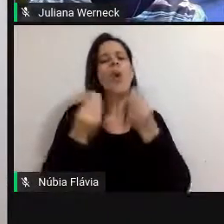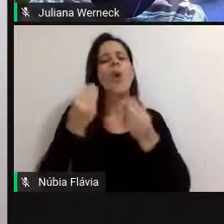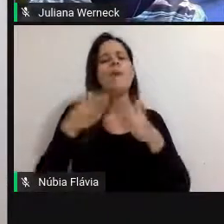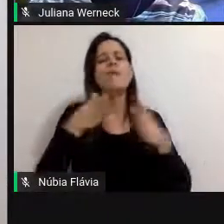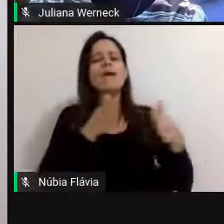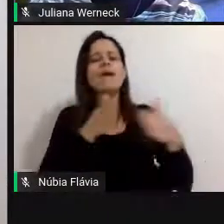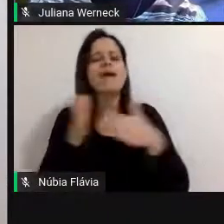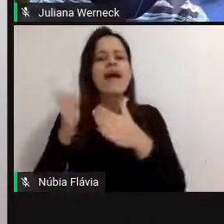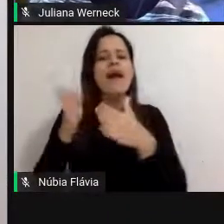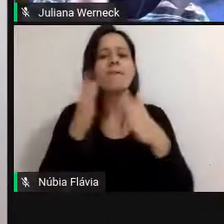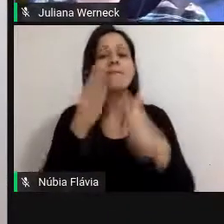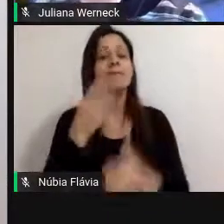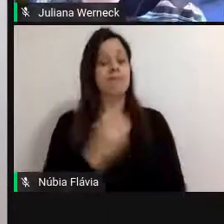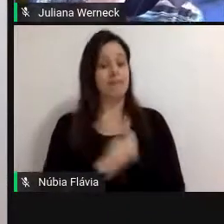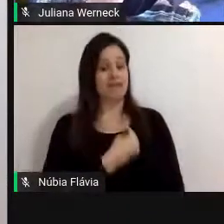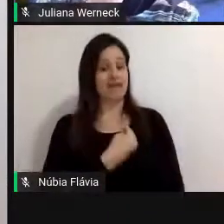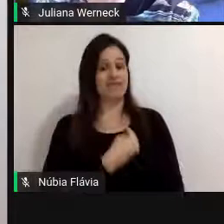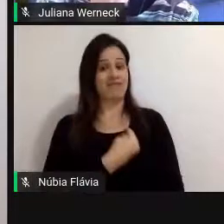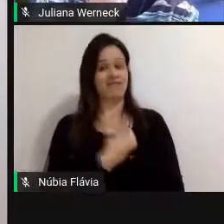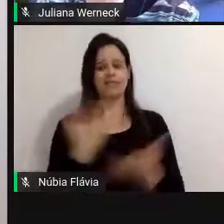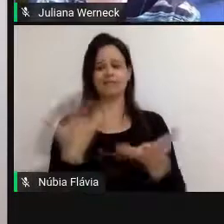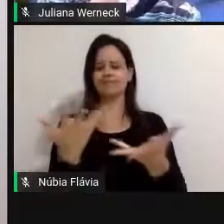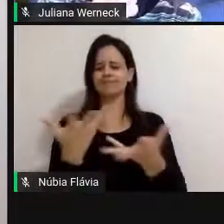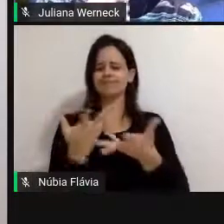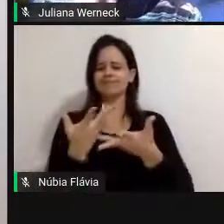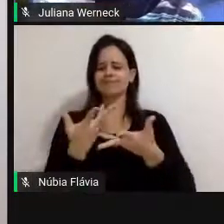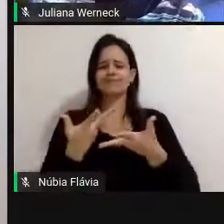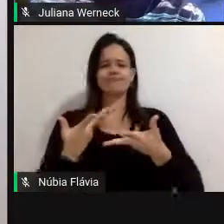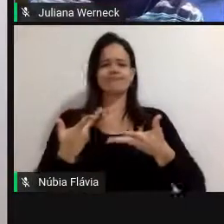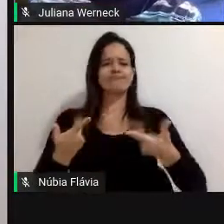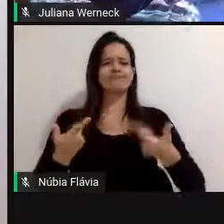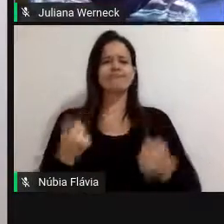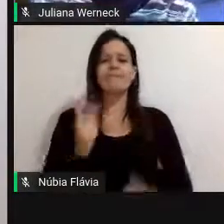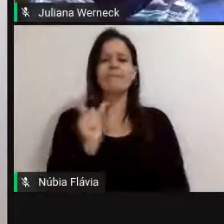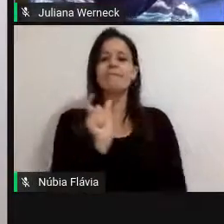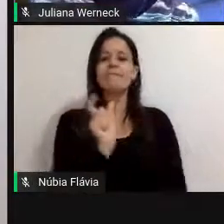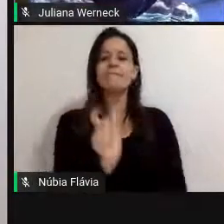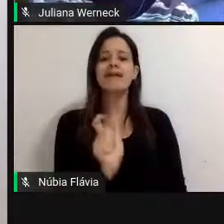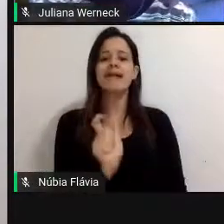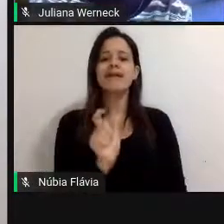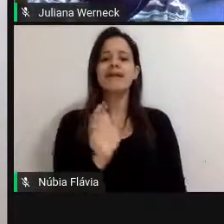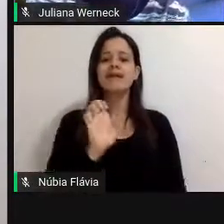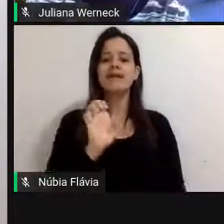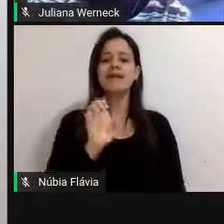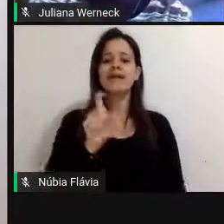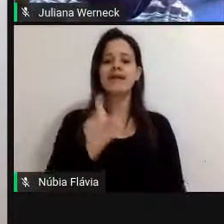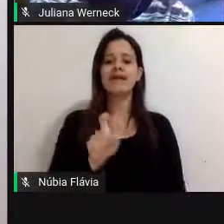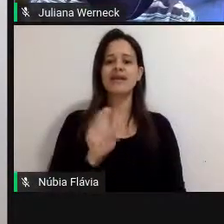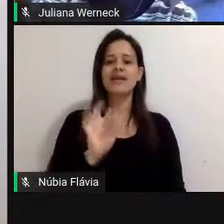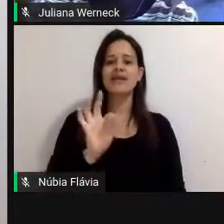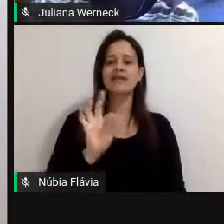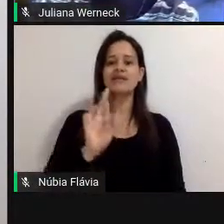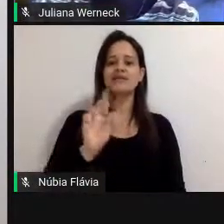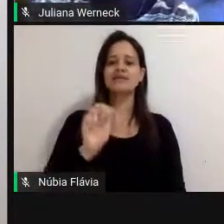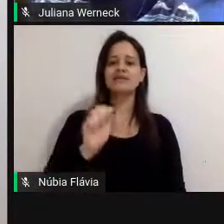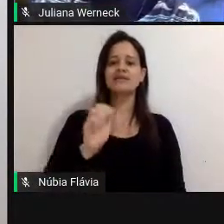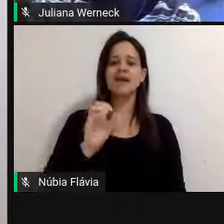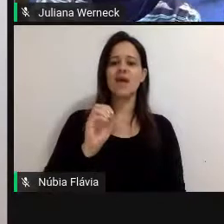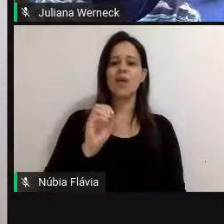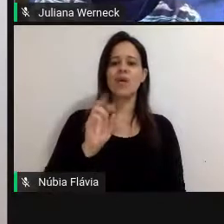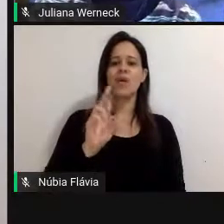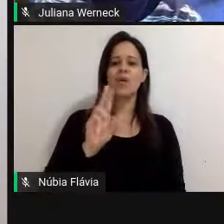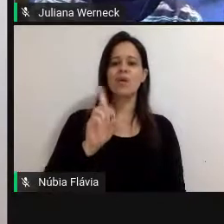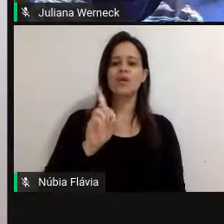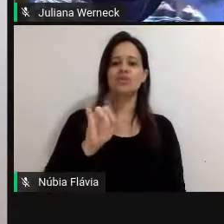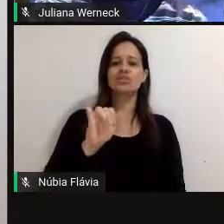vida extraordinária. E o que é esse extraordinário, né? Tão falado. O extraordinário é tudo aquilo que foge do comum,